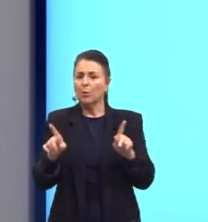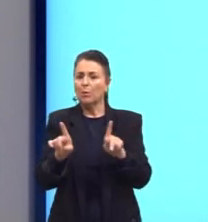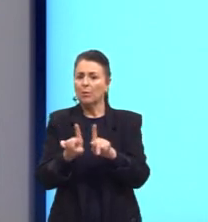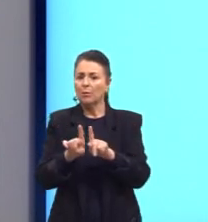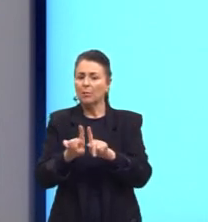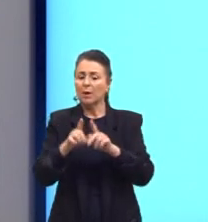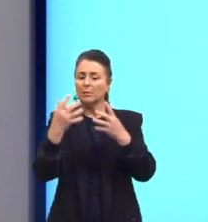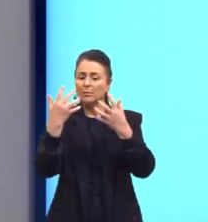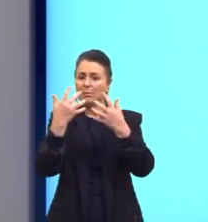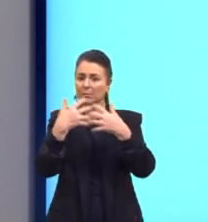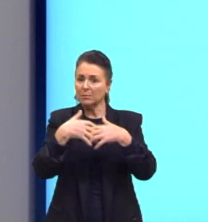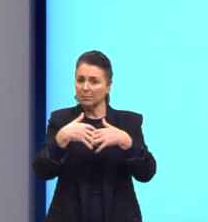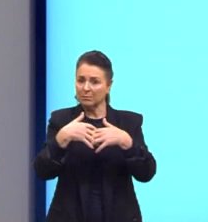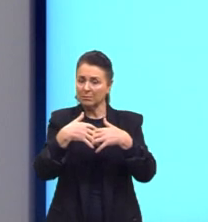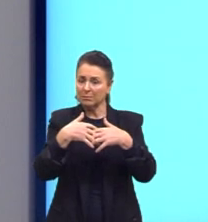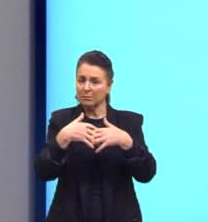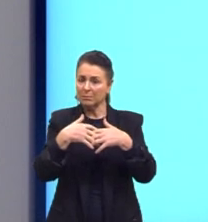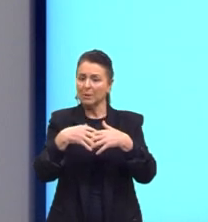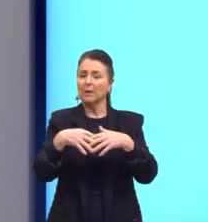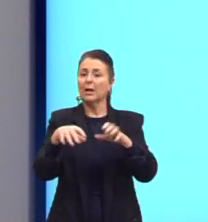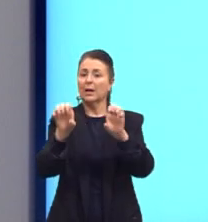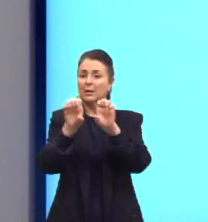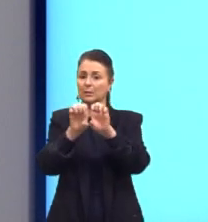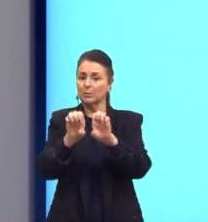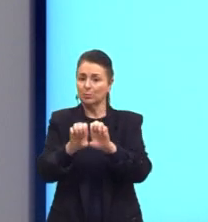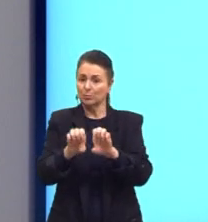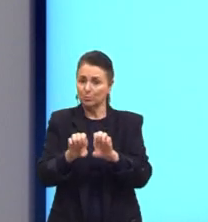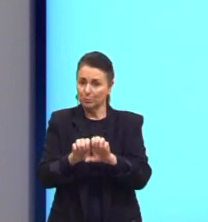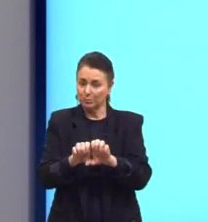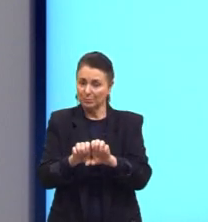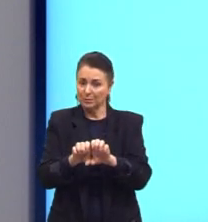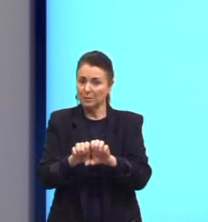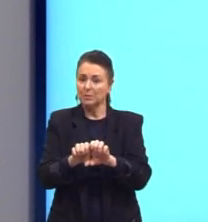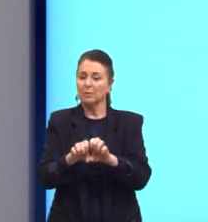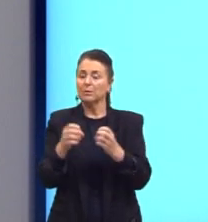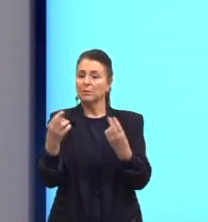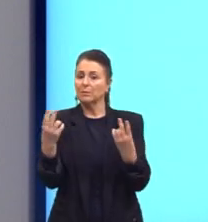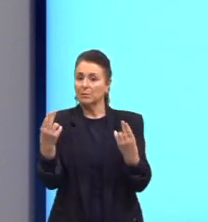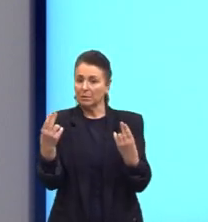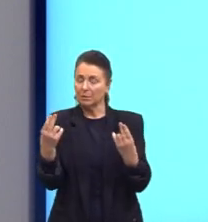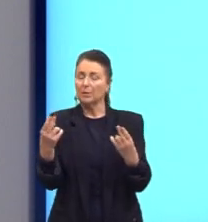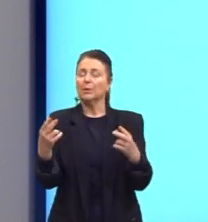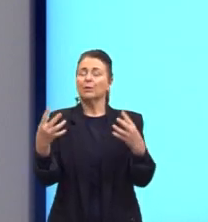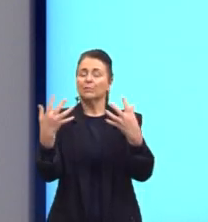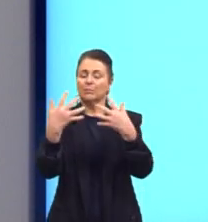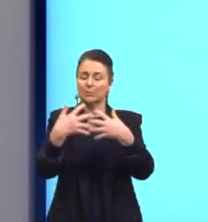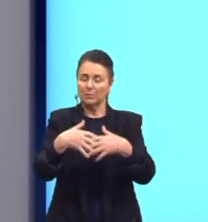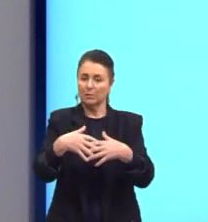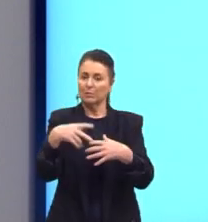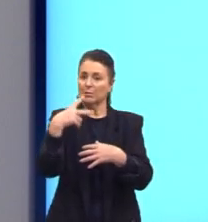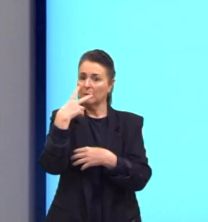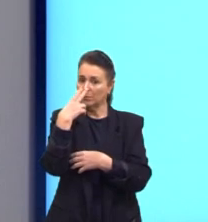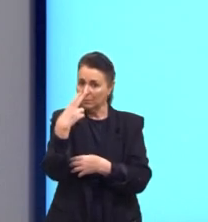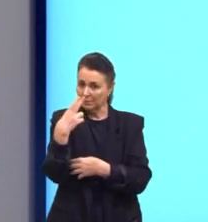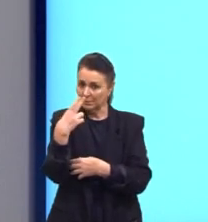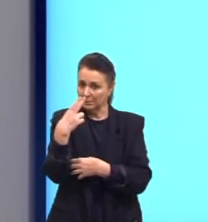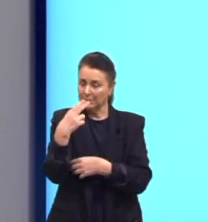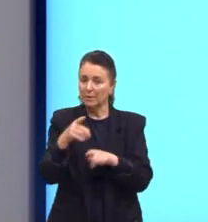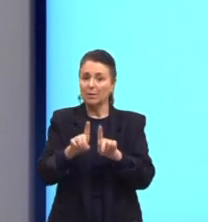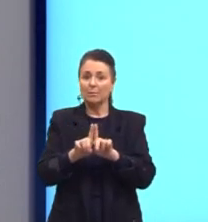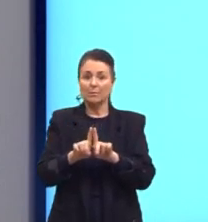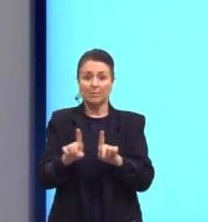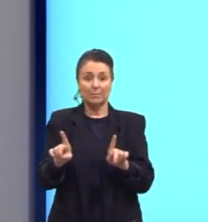a mesma função essas estruturas elas necessariamente são semelhantes e tem a mesma função mas